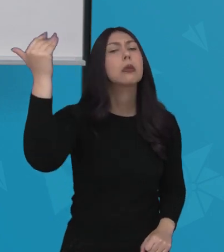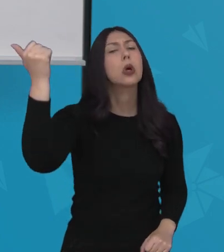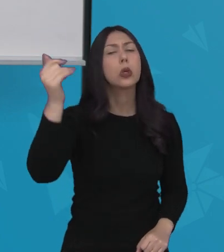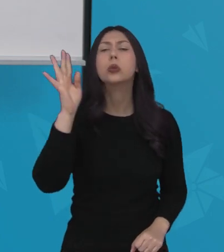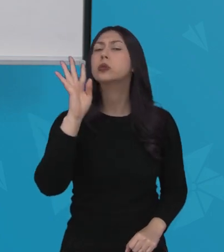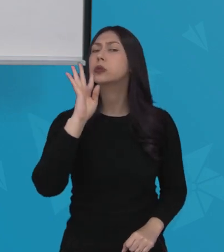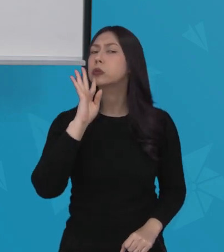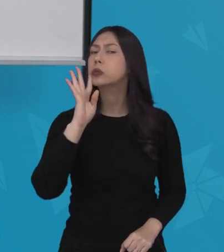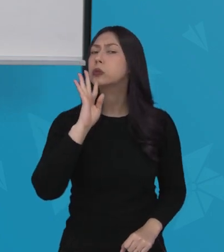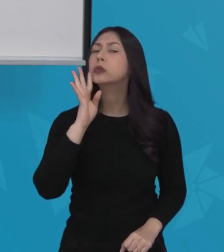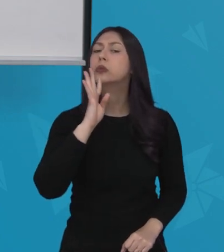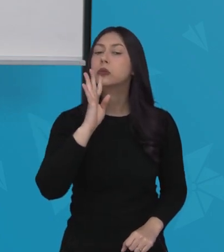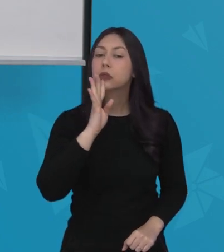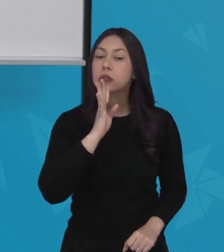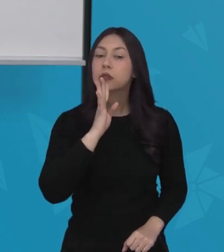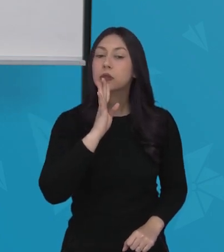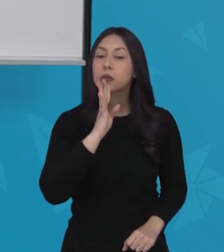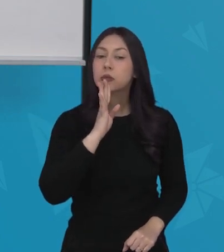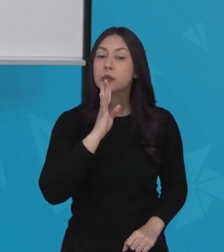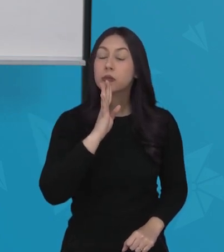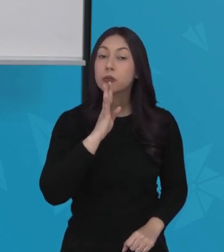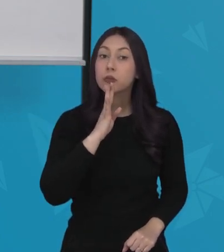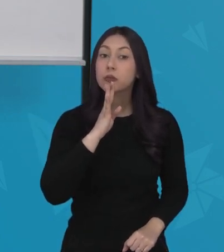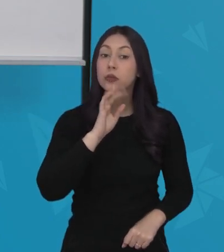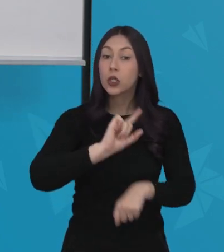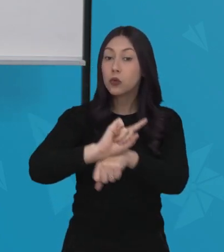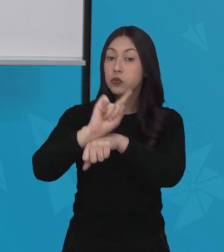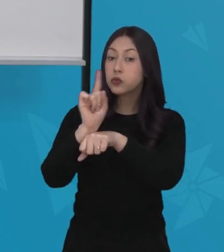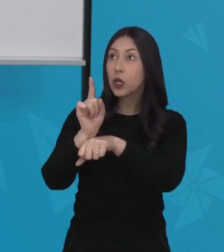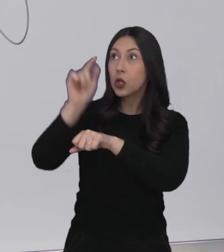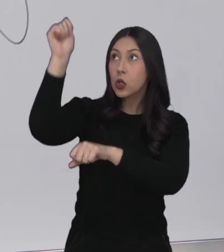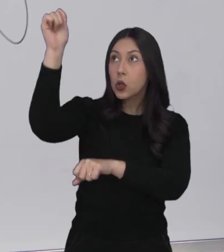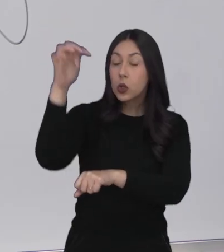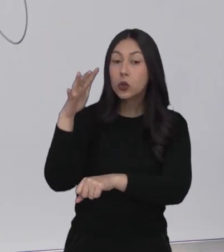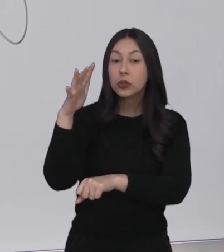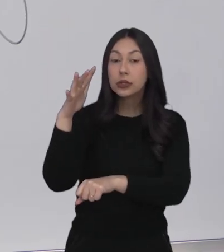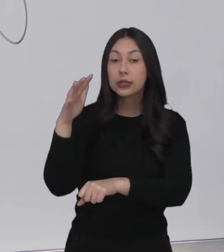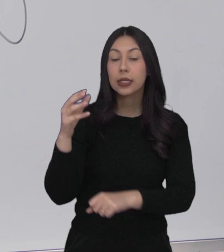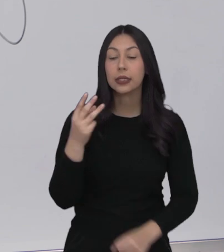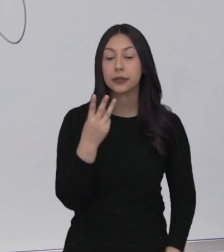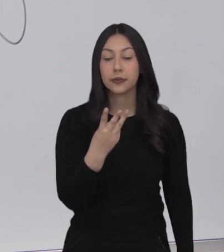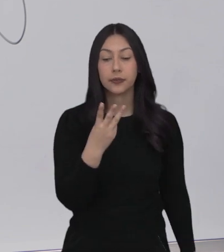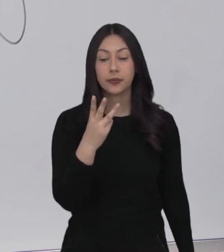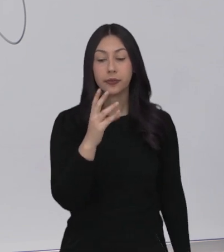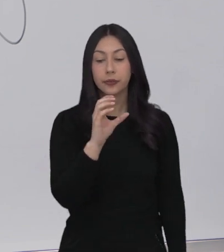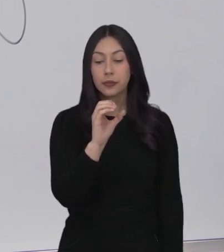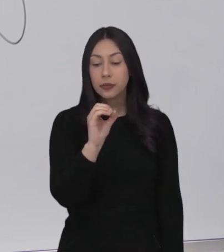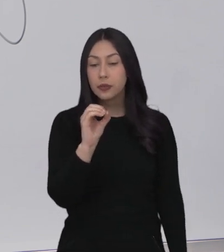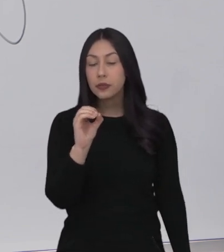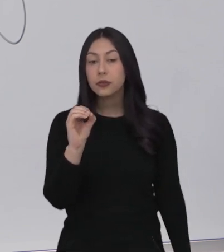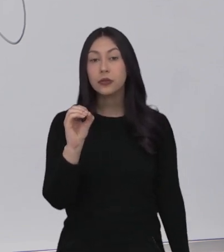conhecida. A velocidade da luz é dada por 300